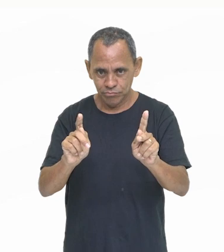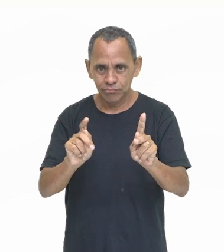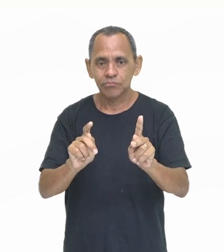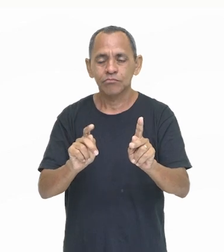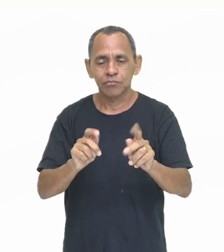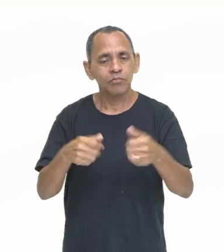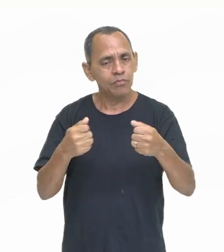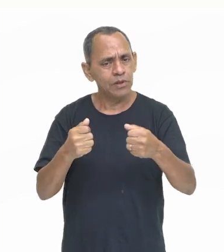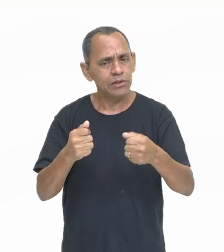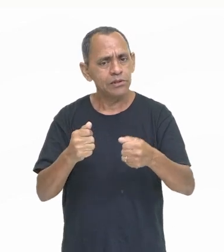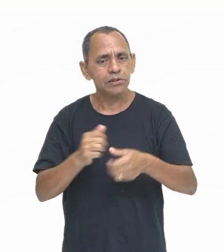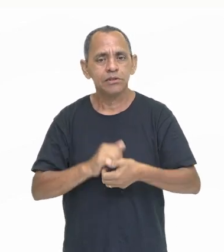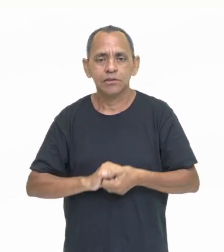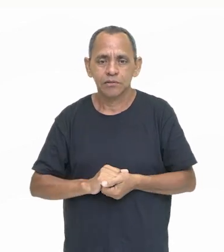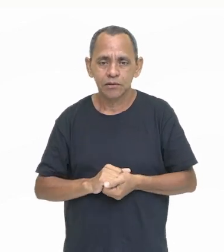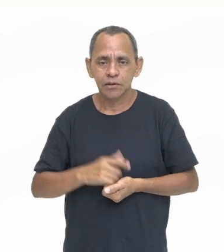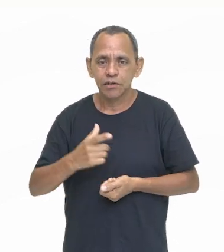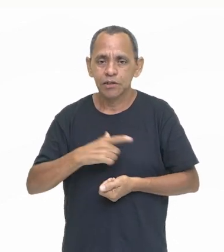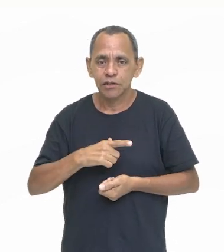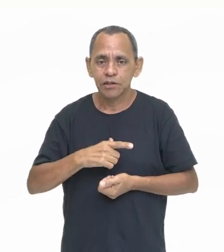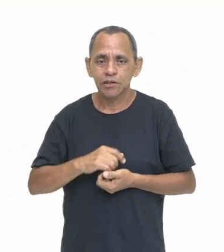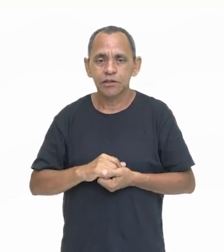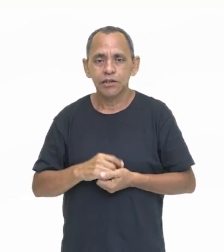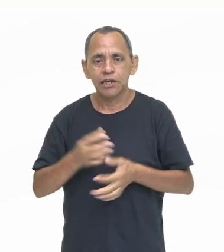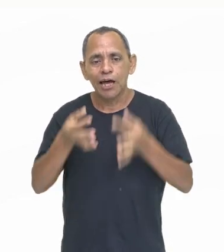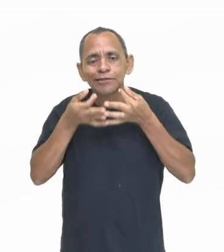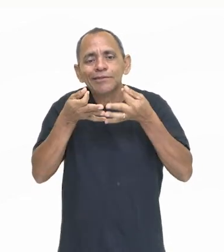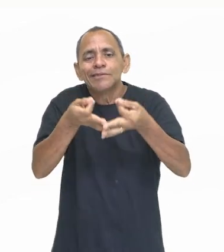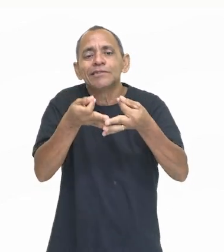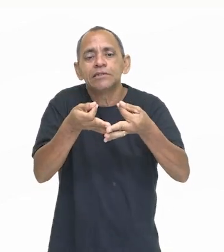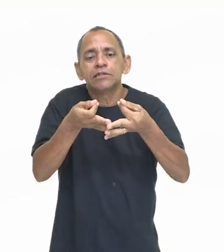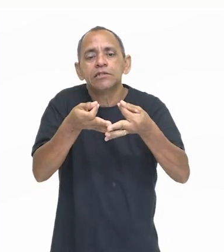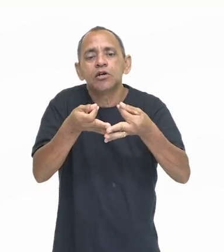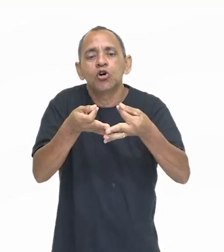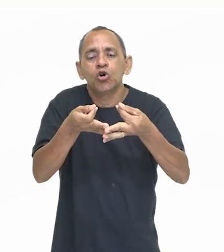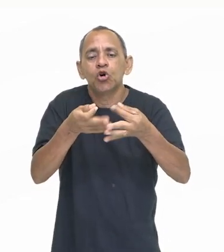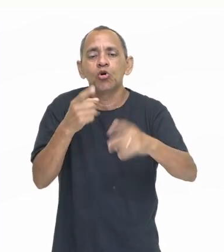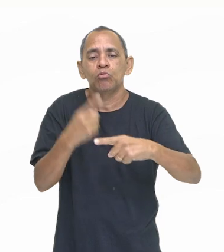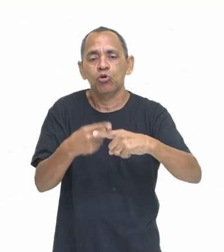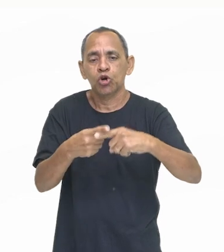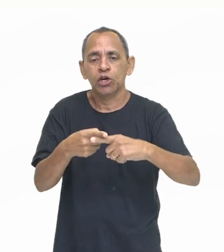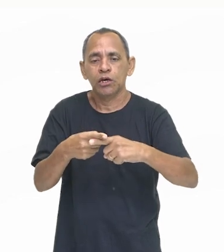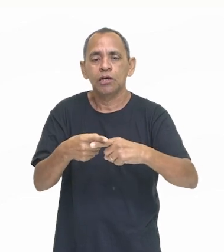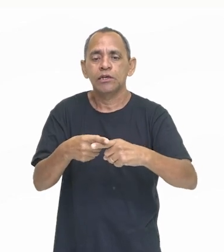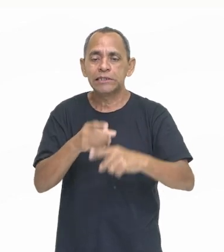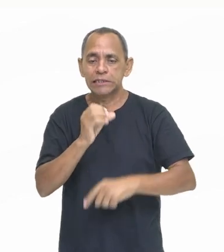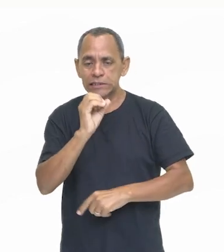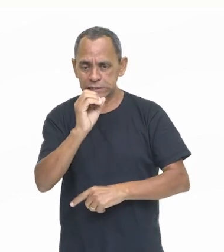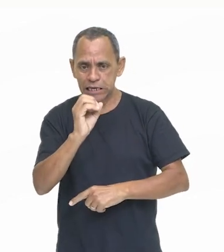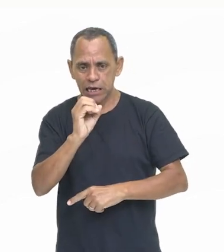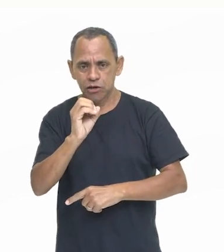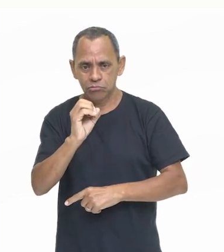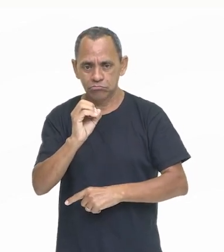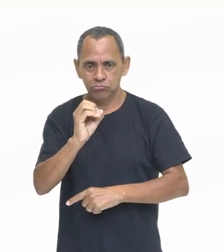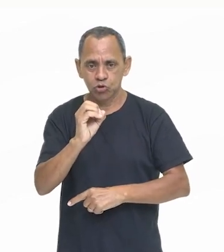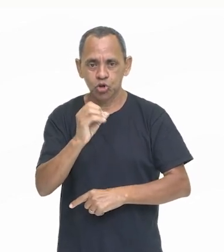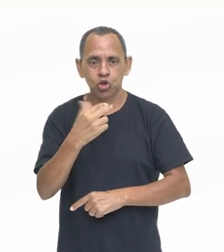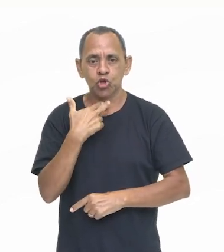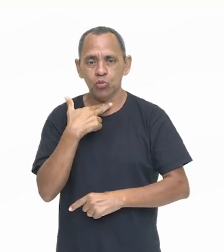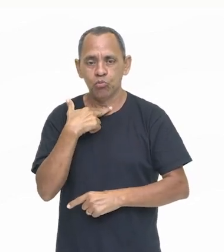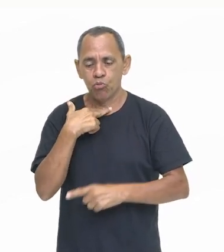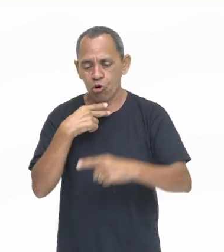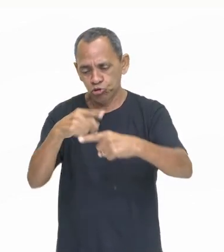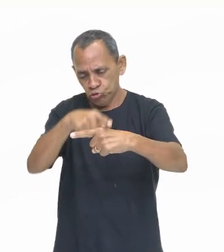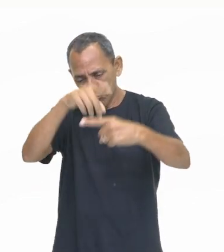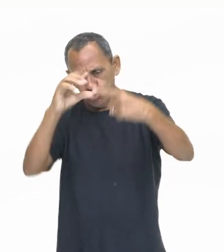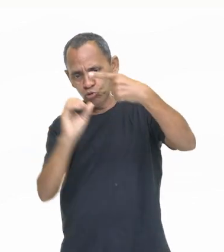maneira de a gente escrever essa restrição, né? X diferente de zero, tá? A gente pode escrever